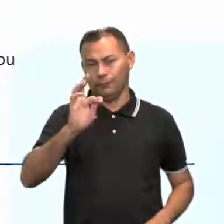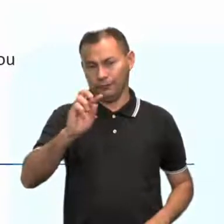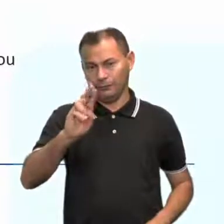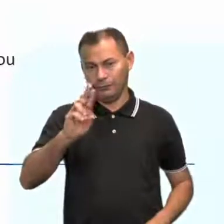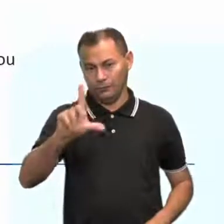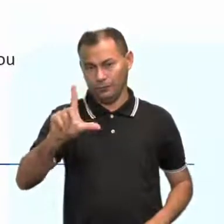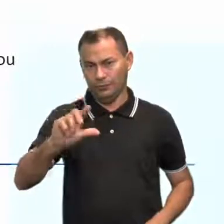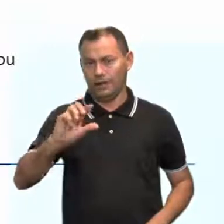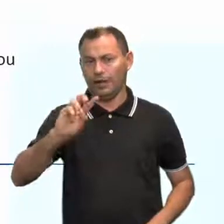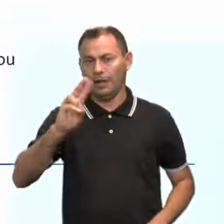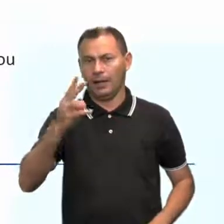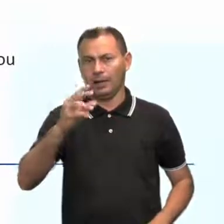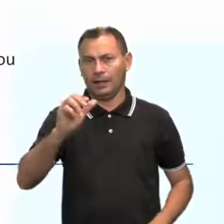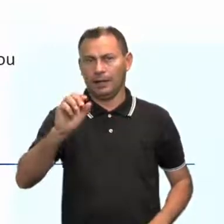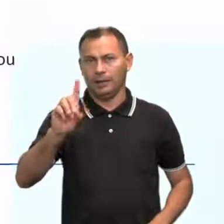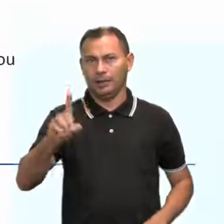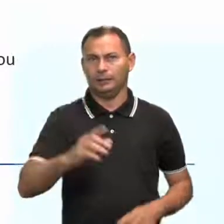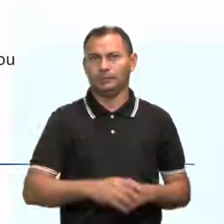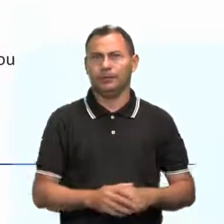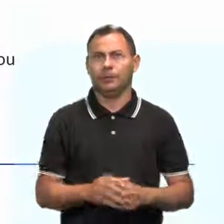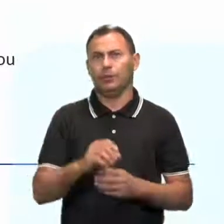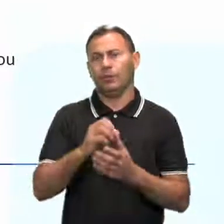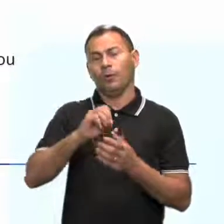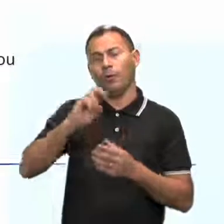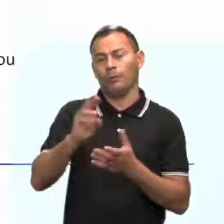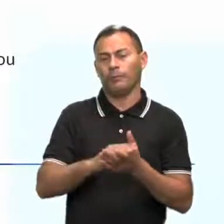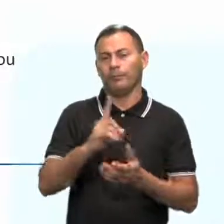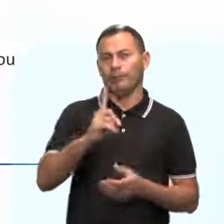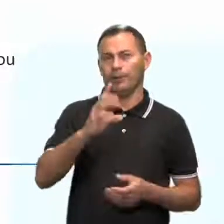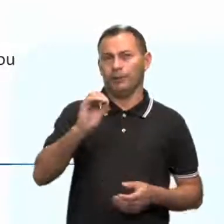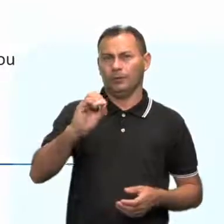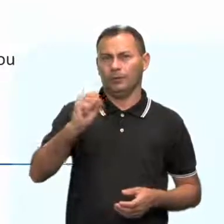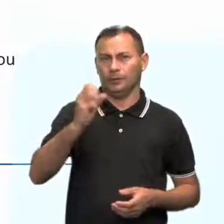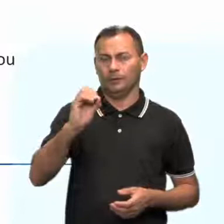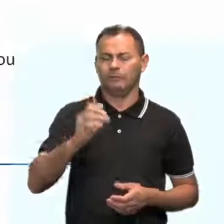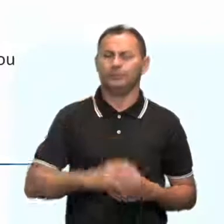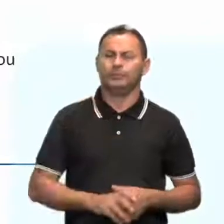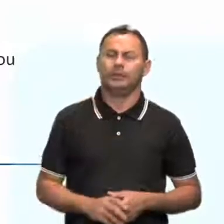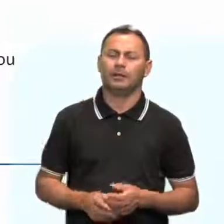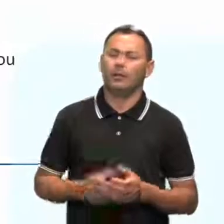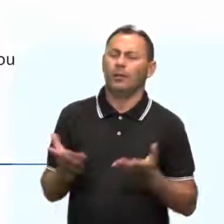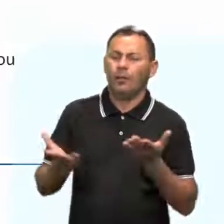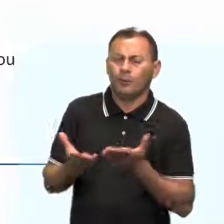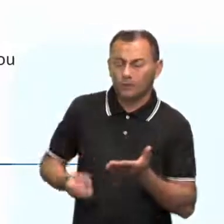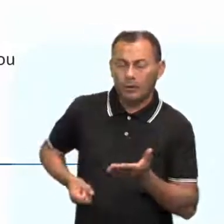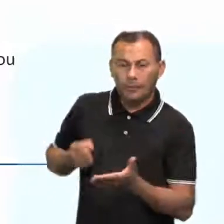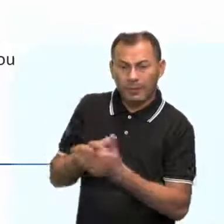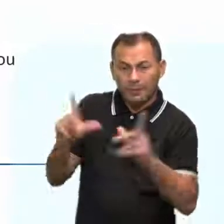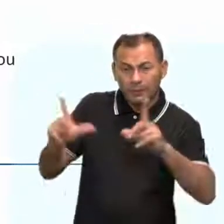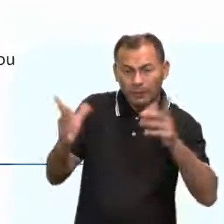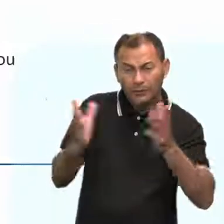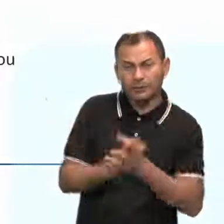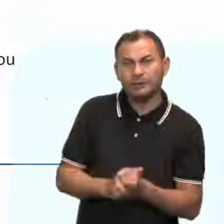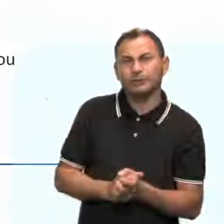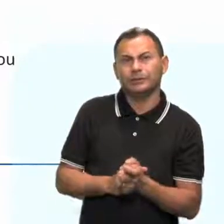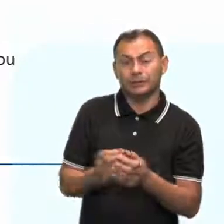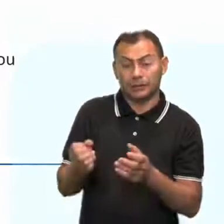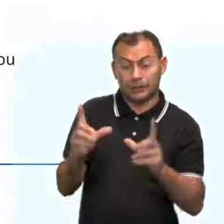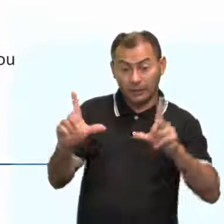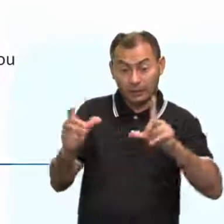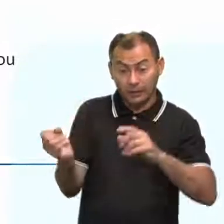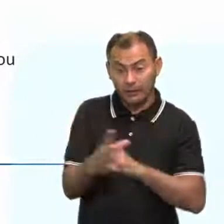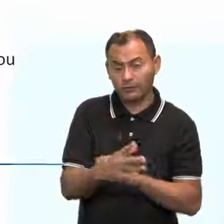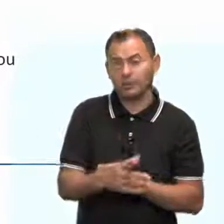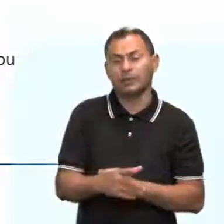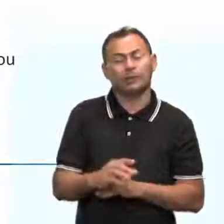dia, qualquer TV que você vai comprar, ela é pelo menos HD. É difícil encontrar alguma TV que você vai comprar nova e não